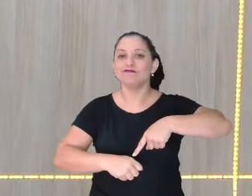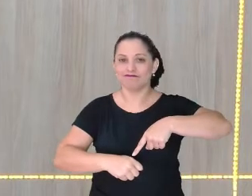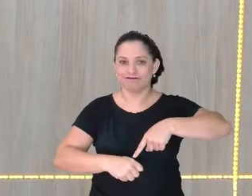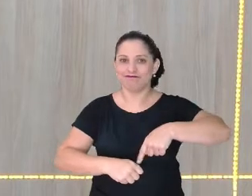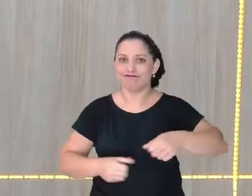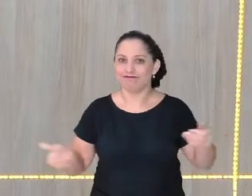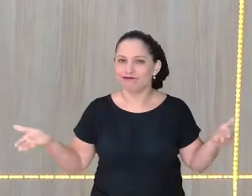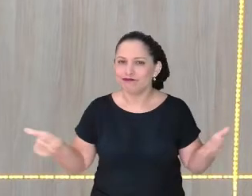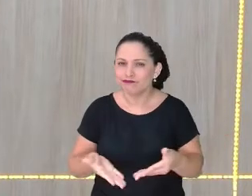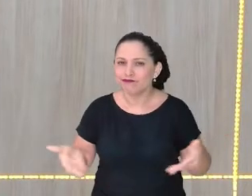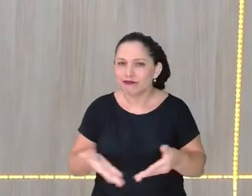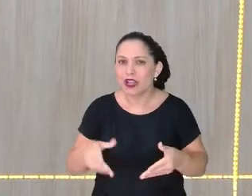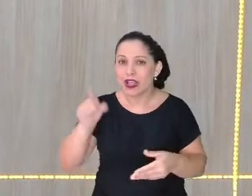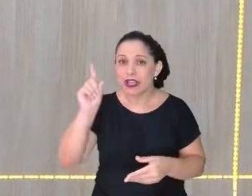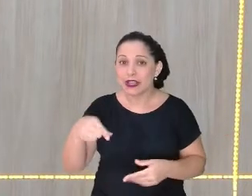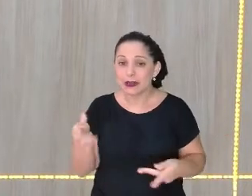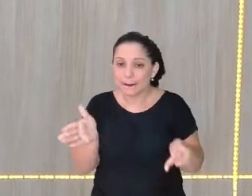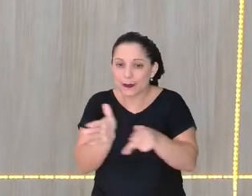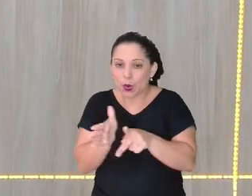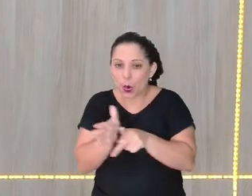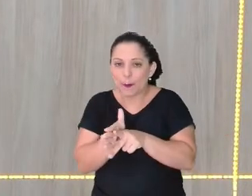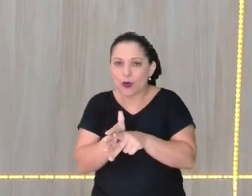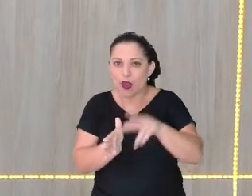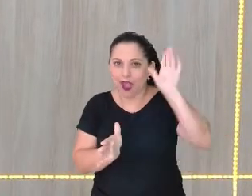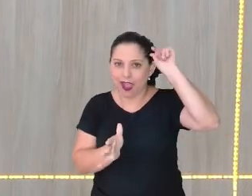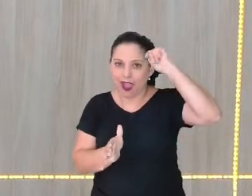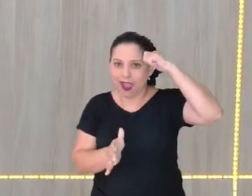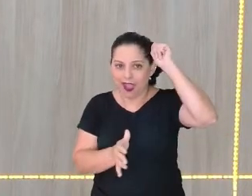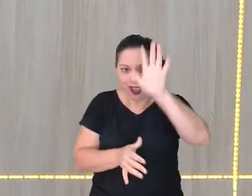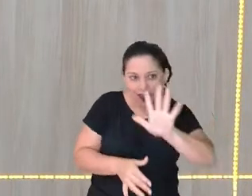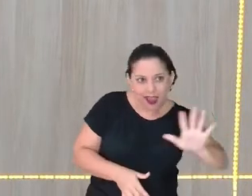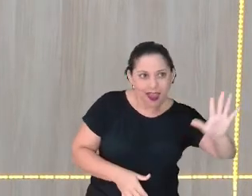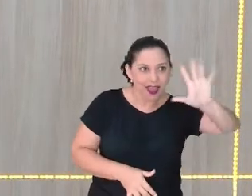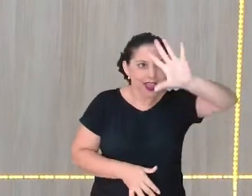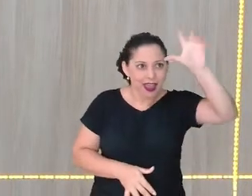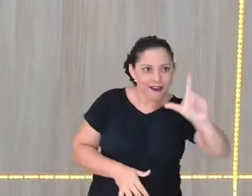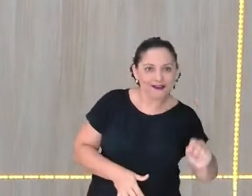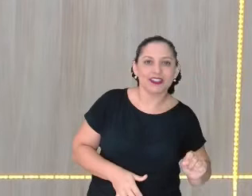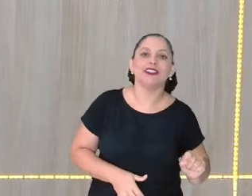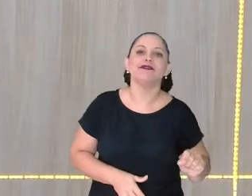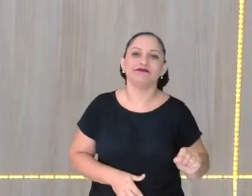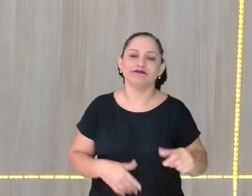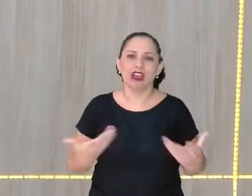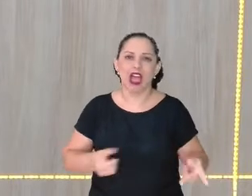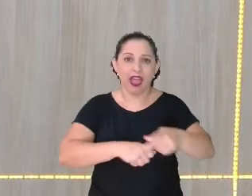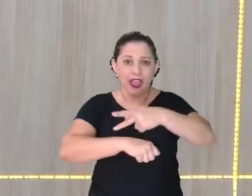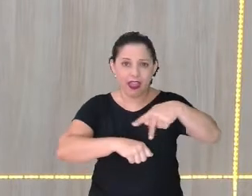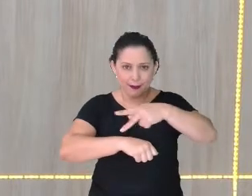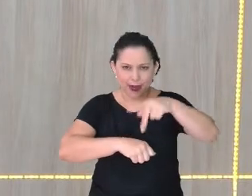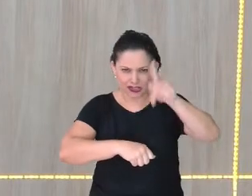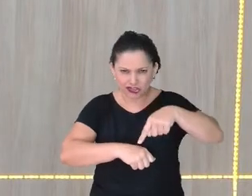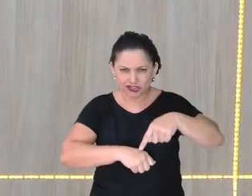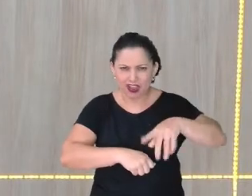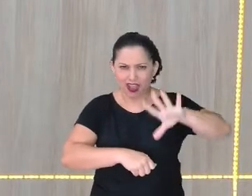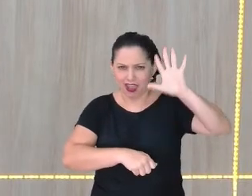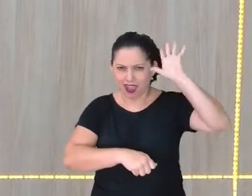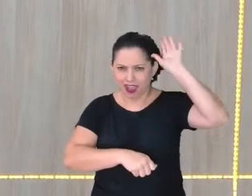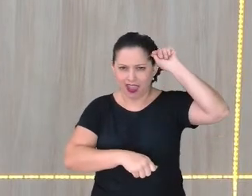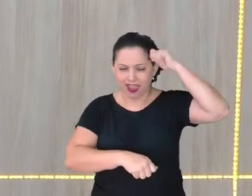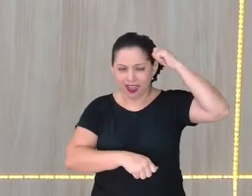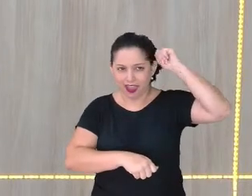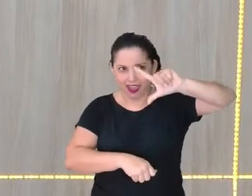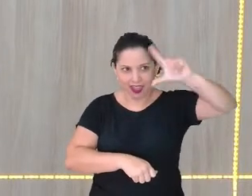que está no continente africano. O continente africano, não, a África é um país. Não, a África é